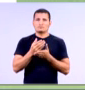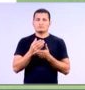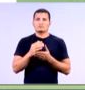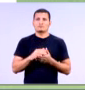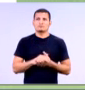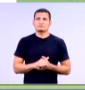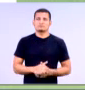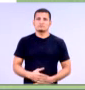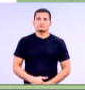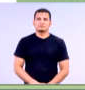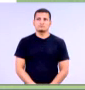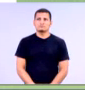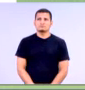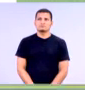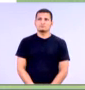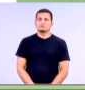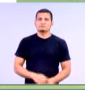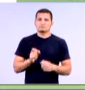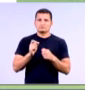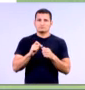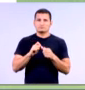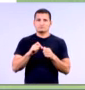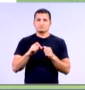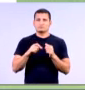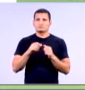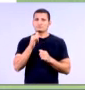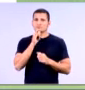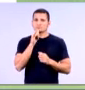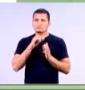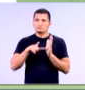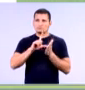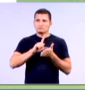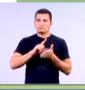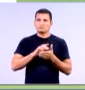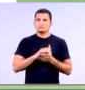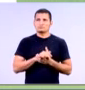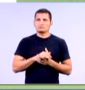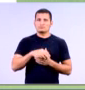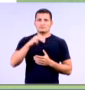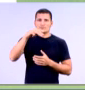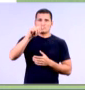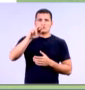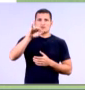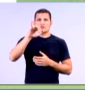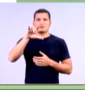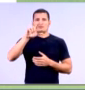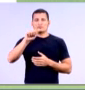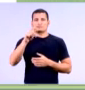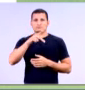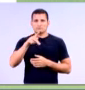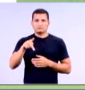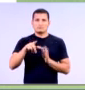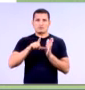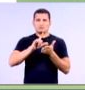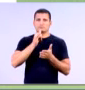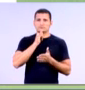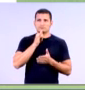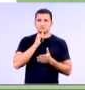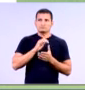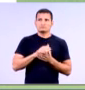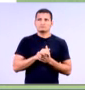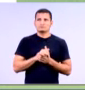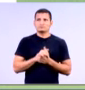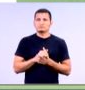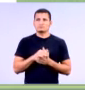no exemplo anterior, eu defini aqui a conta da Mariela com um determinado valor, com um determinado saldo. Eu posso pedir